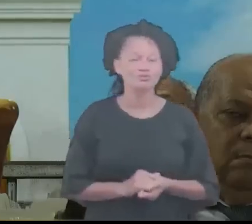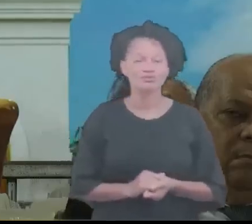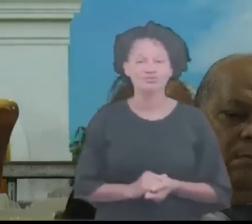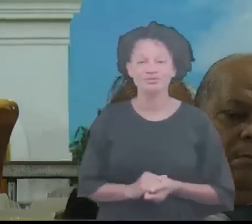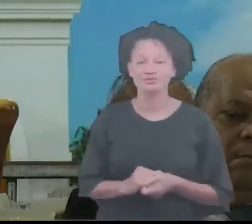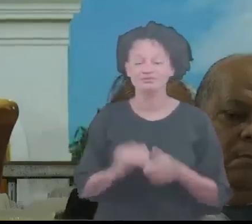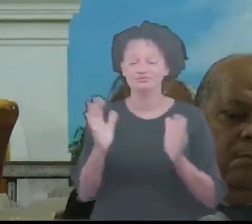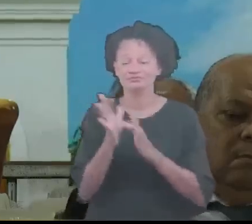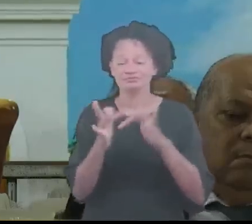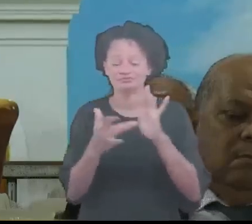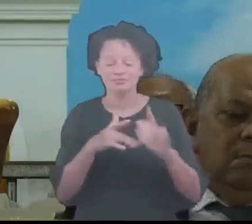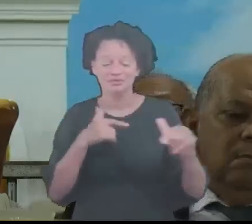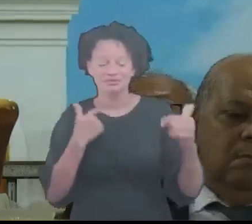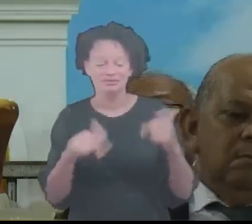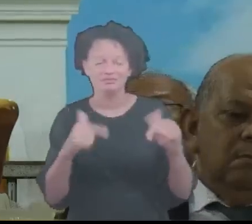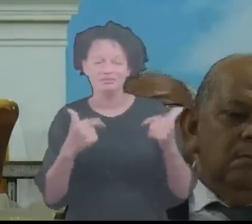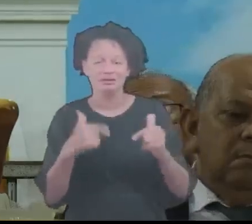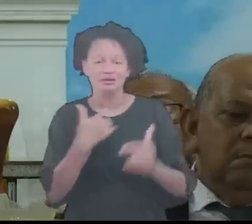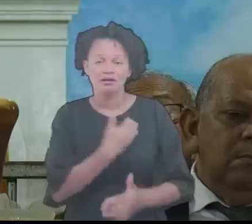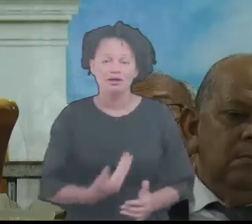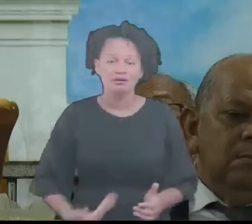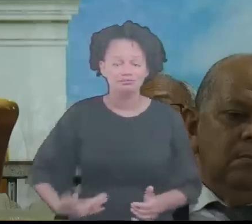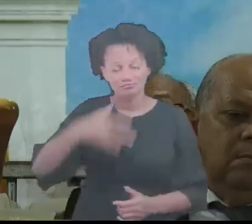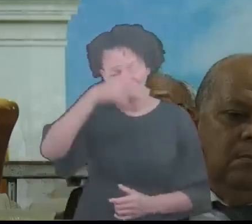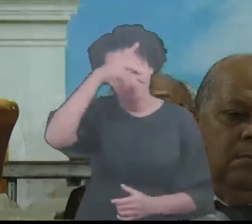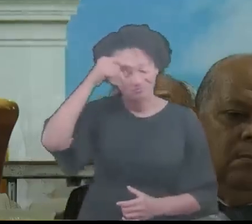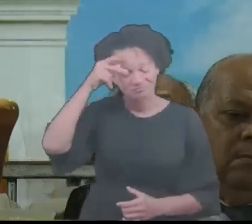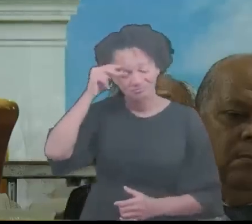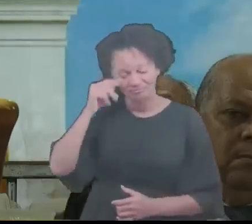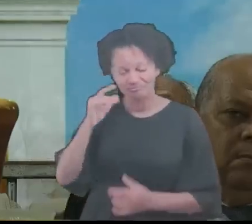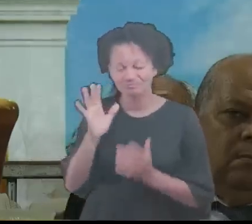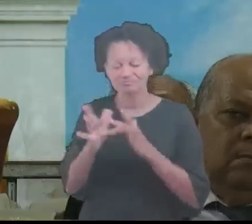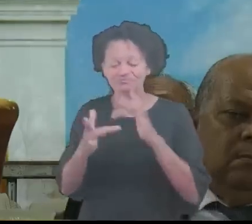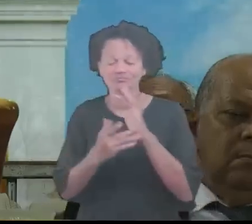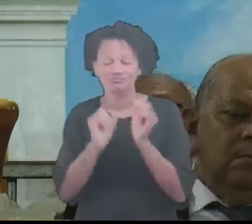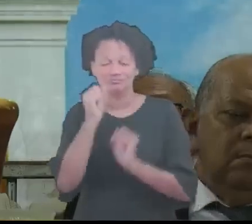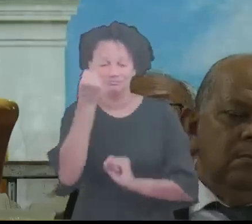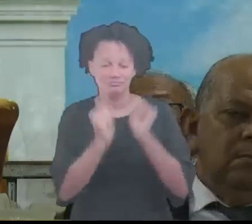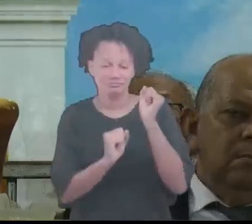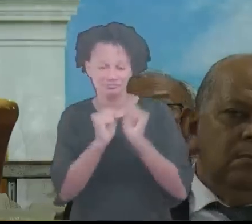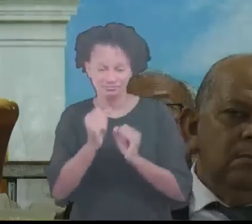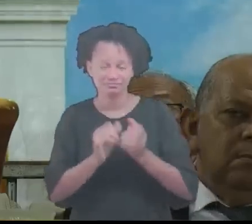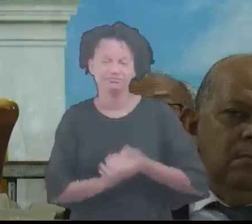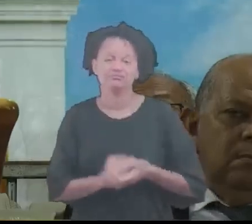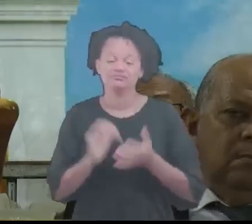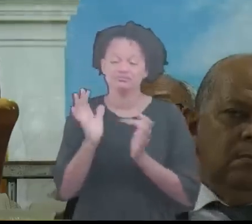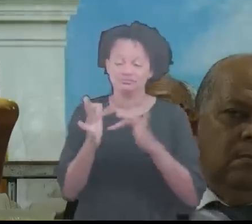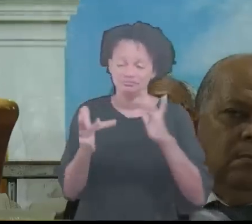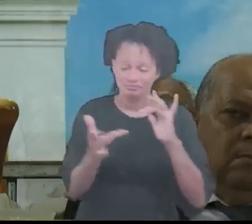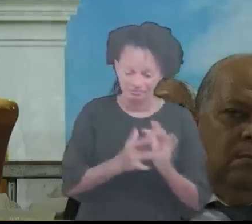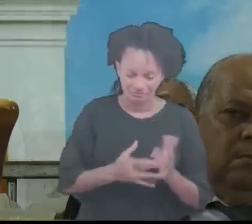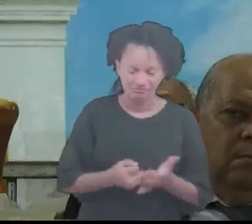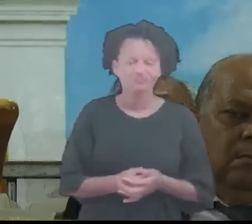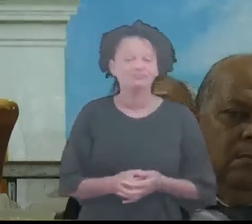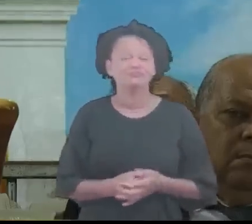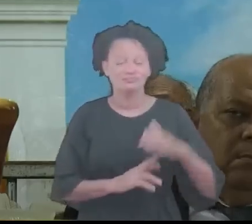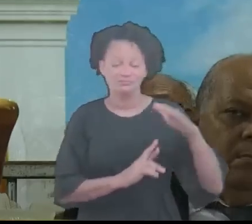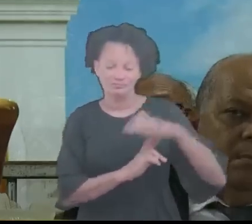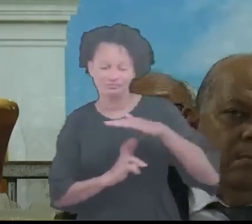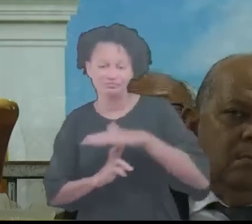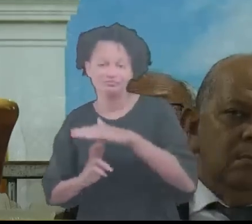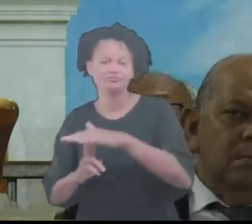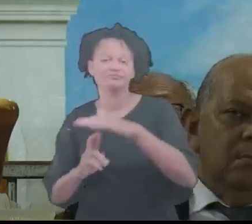Jesus na repartição pública. Jesus na fábrica. Jesus no mercado público. Jesus